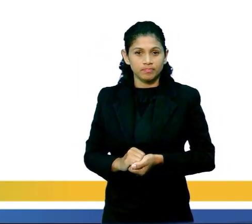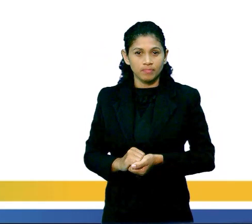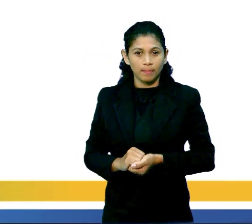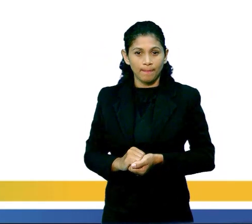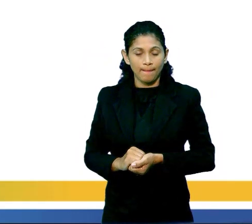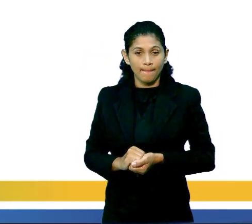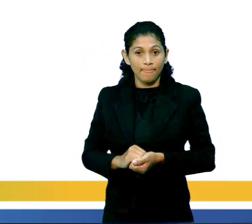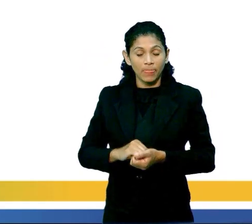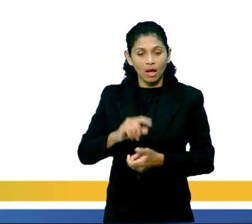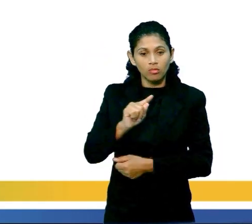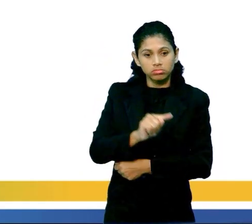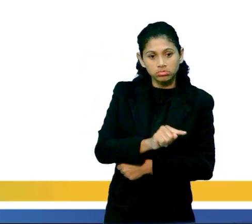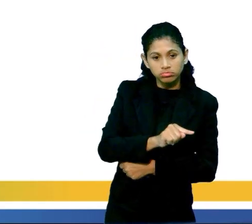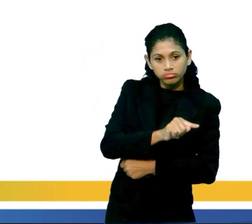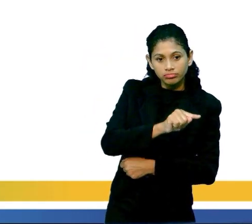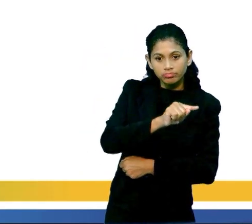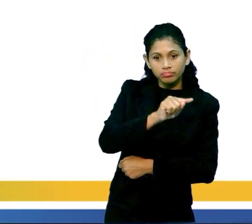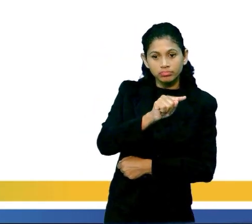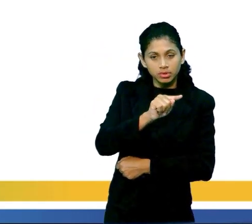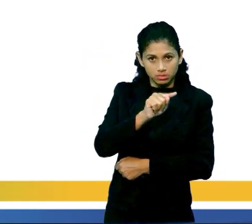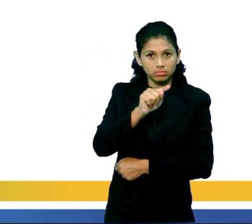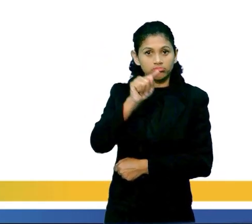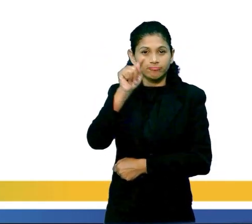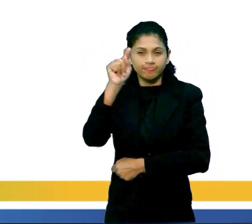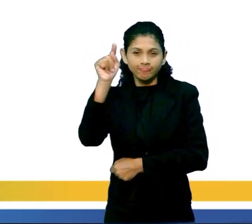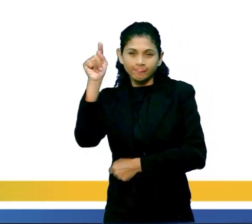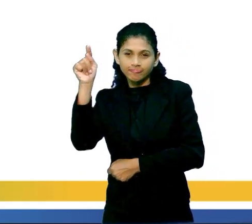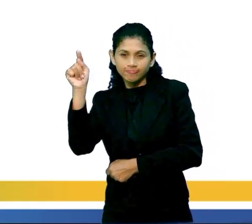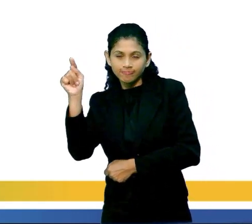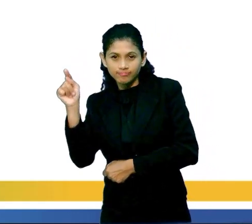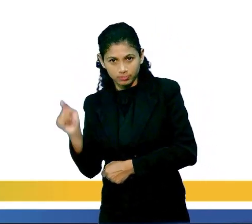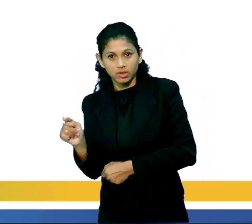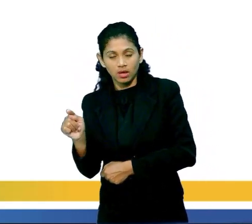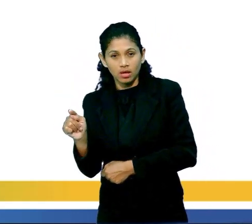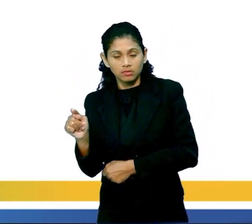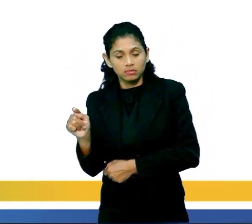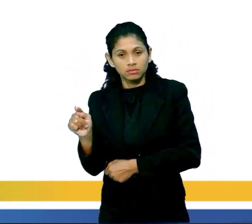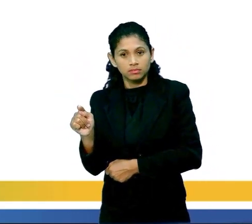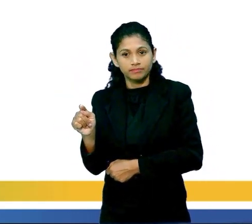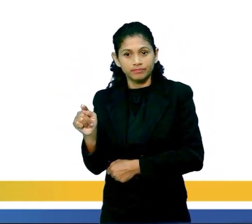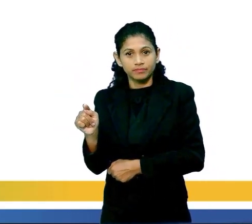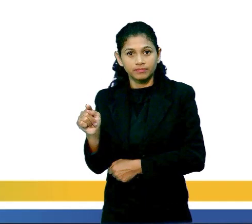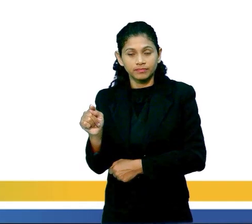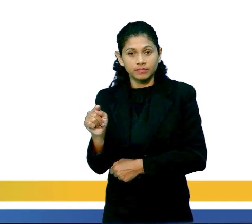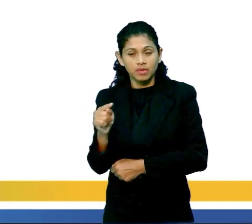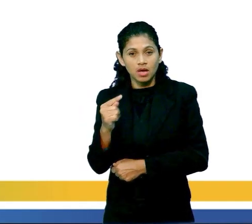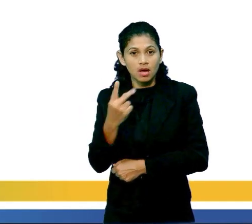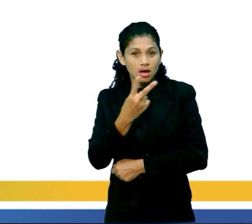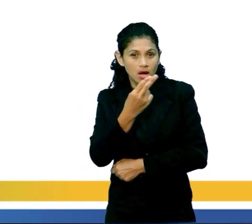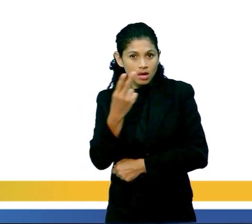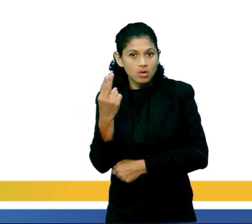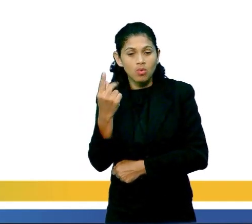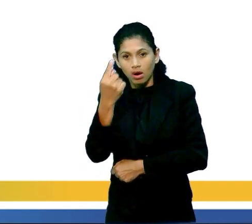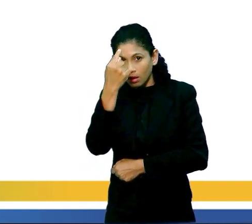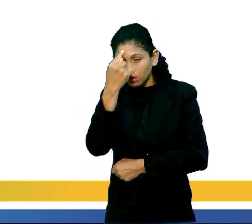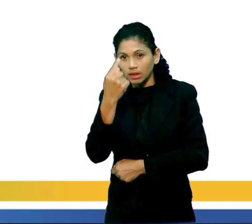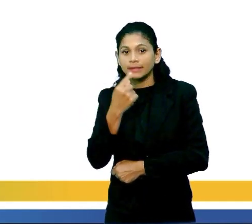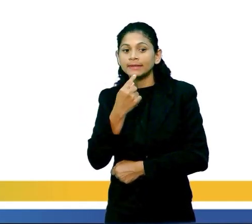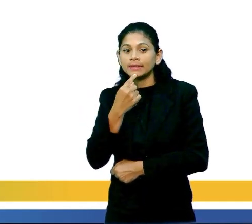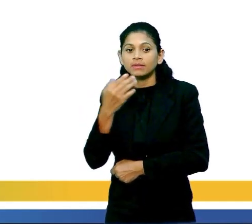uma trajetória parabólica e a altura máxima que atinge em relação ao solo é